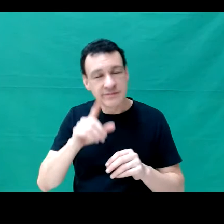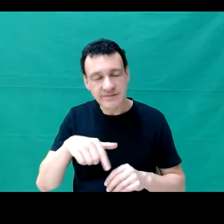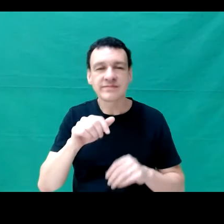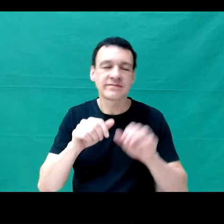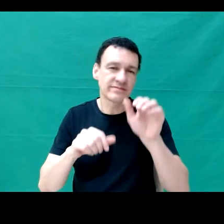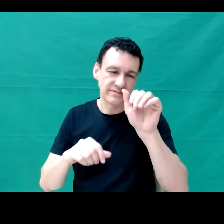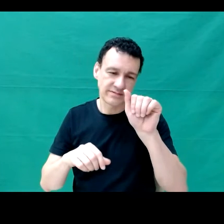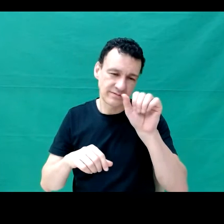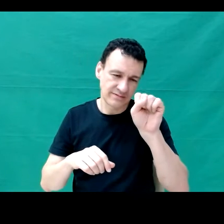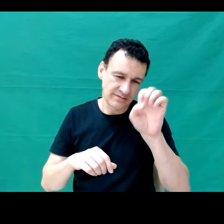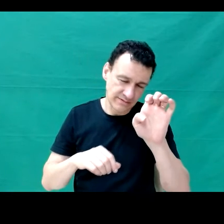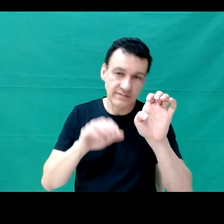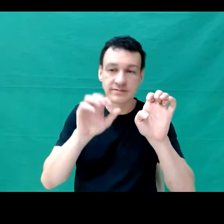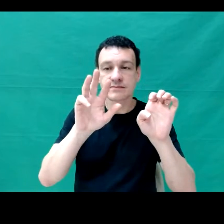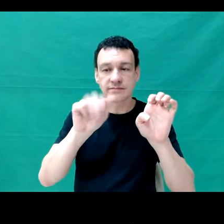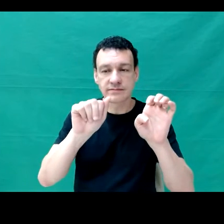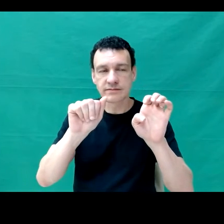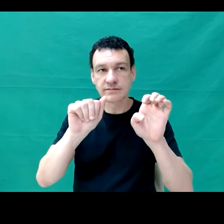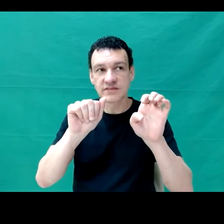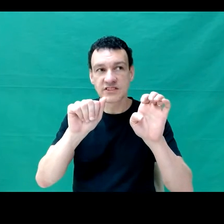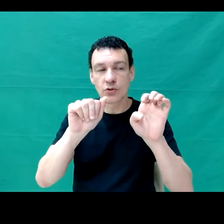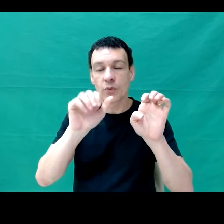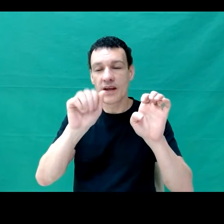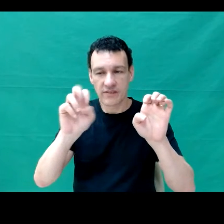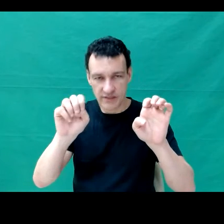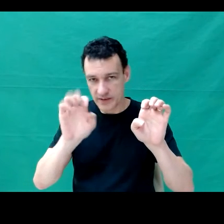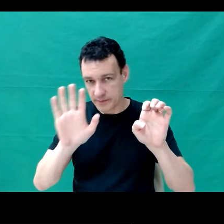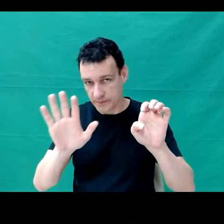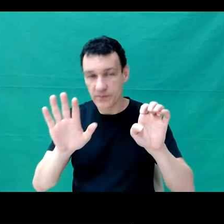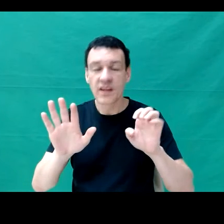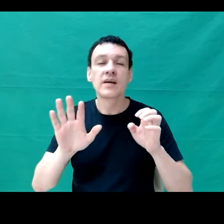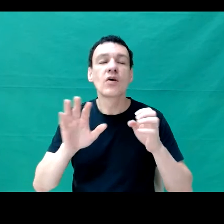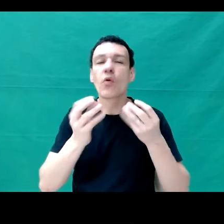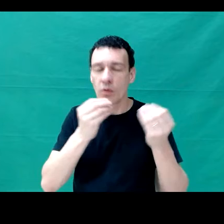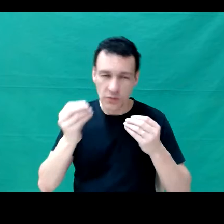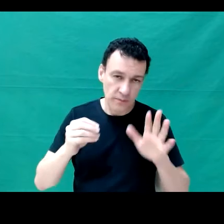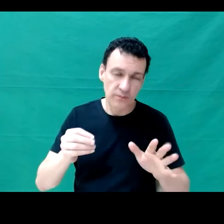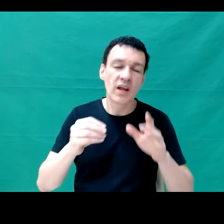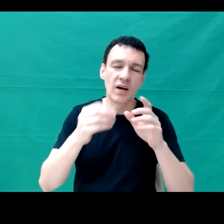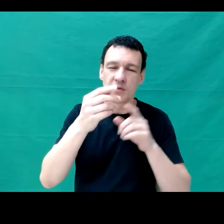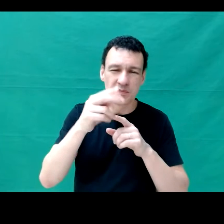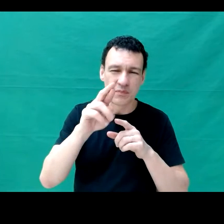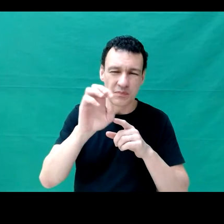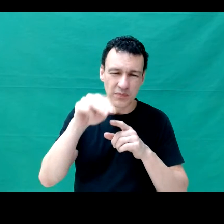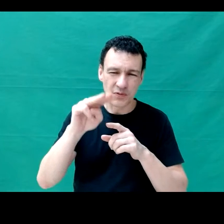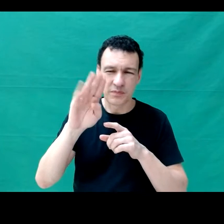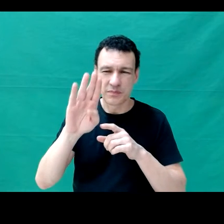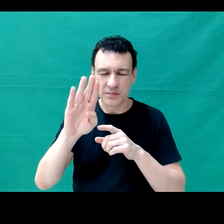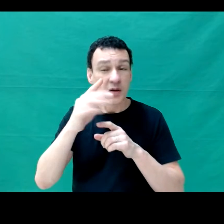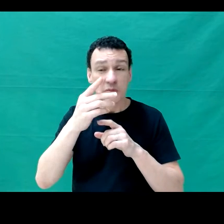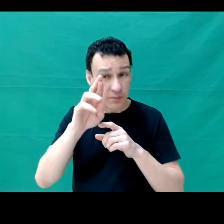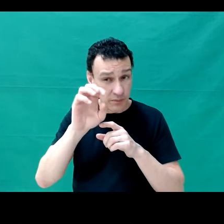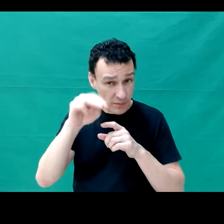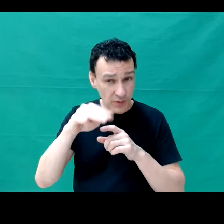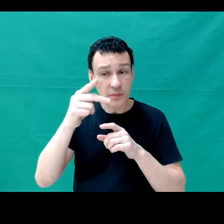o Wave, né? Como assim? Eu consigo rodar pelo prompt, né? Em questão de